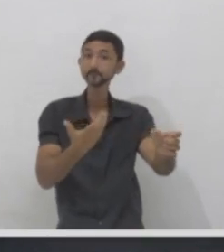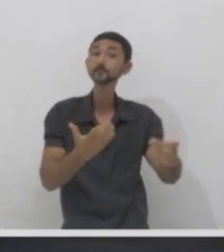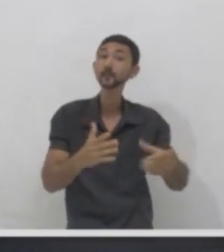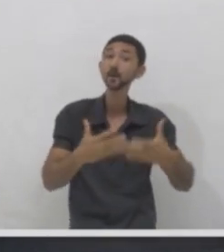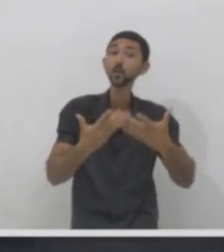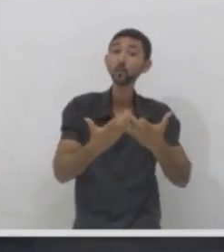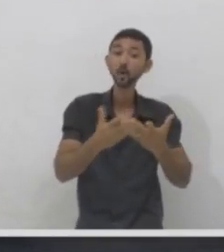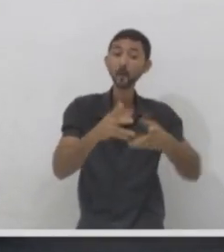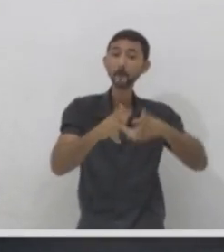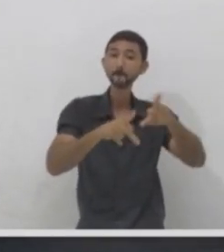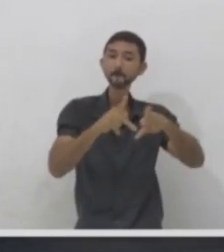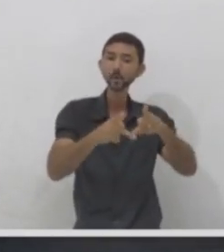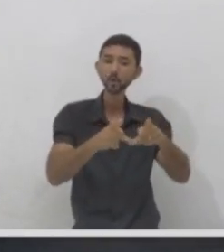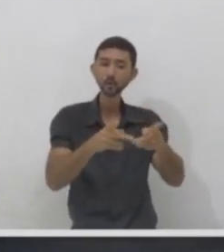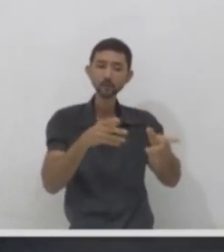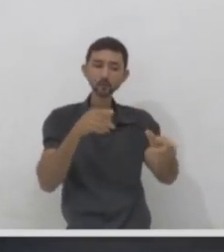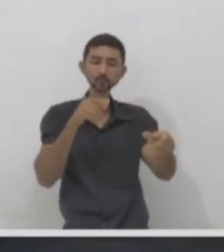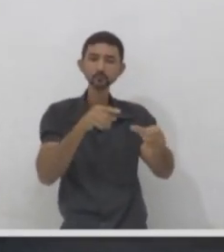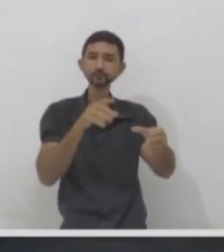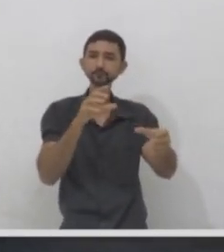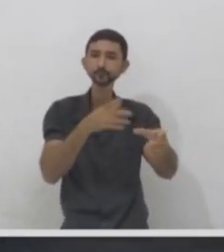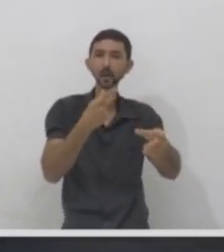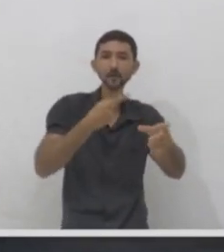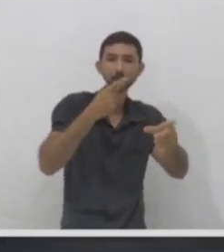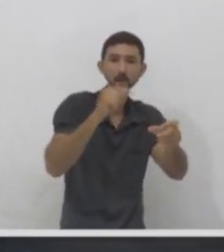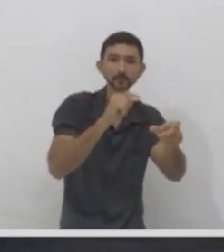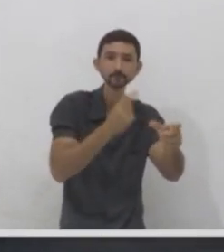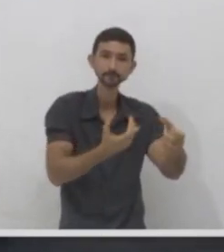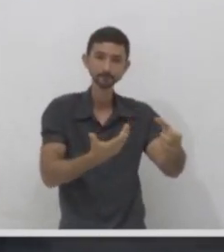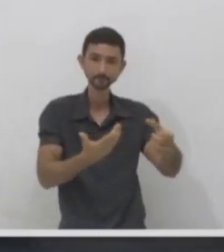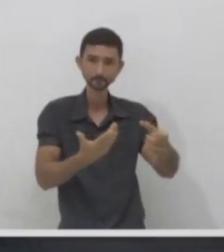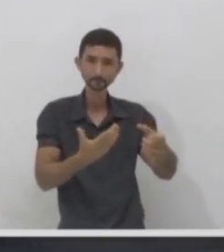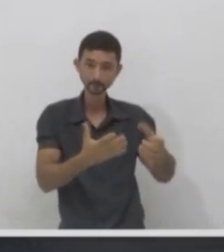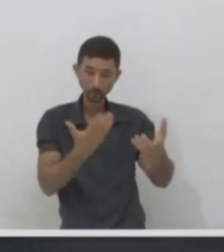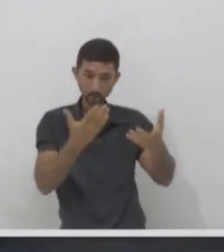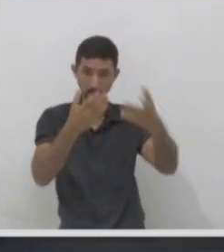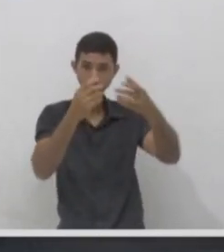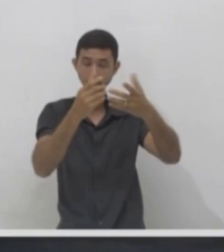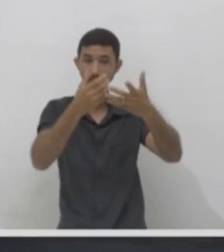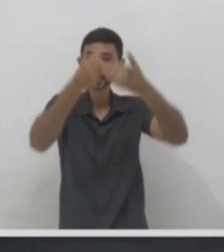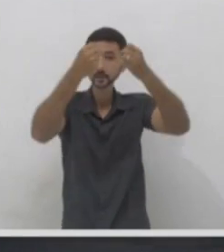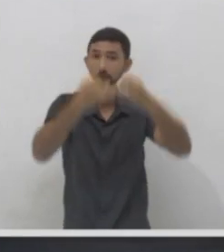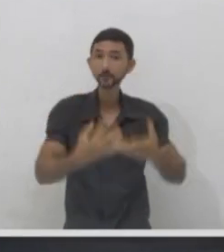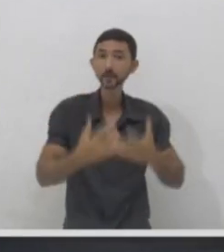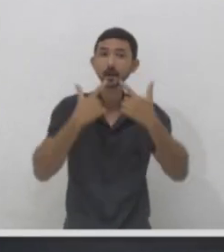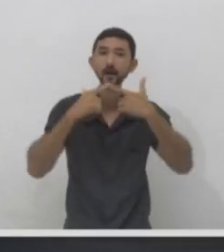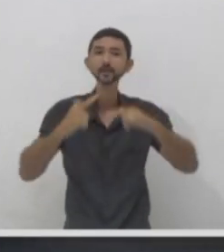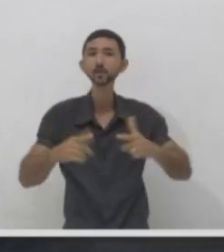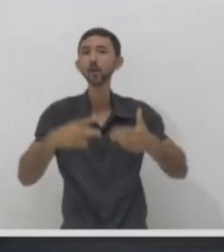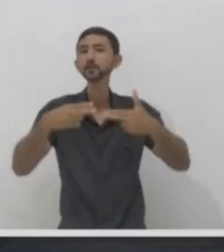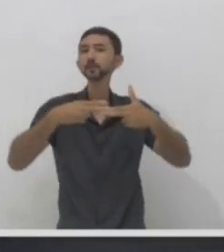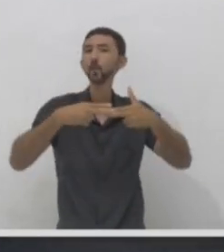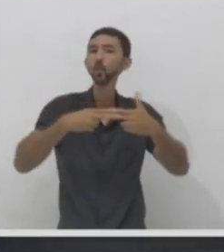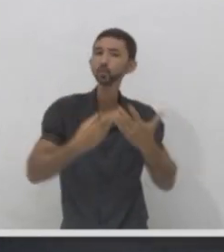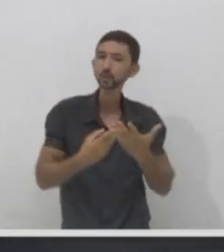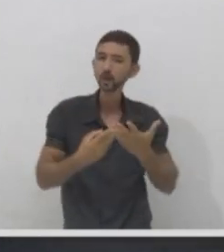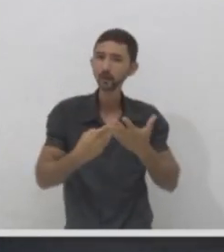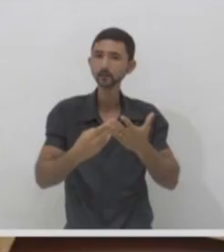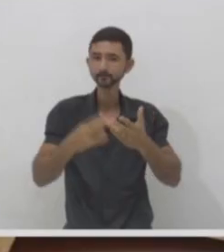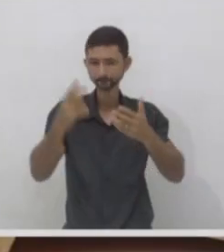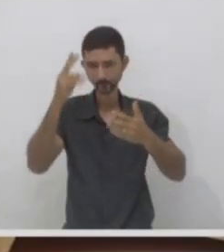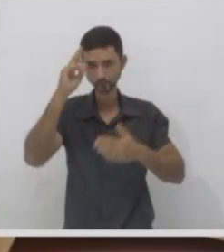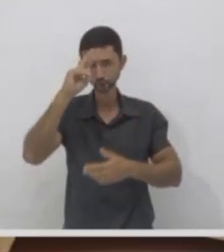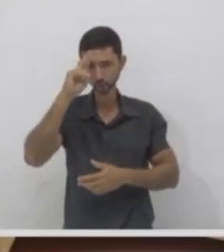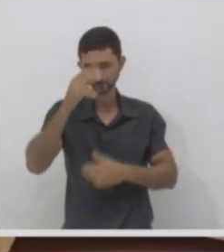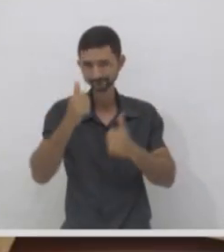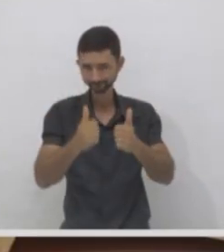seu público-alvo? Até porque isso aí vai definir a linguagem que você vai utilizar na sua narrativa.